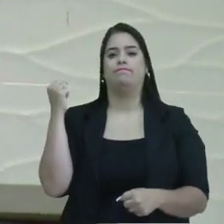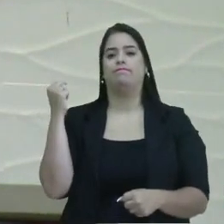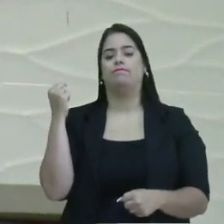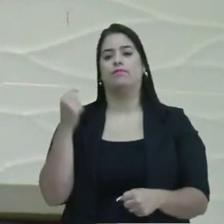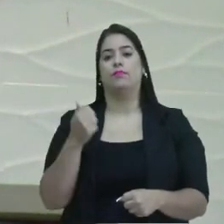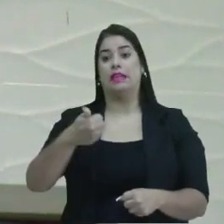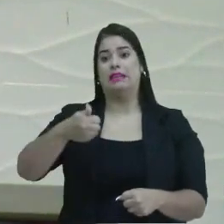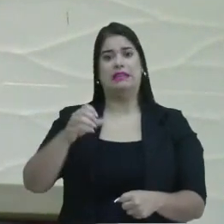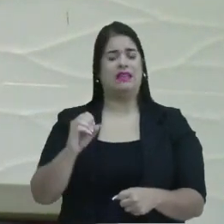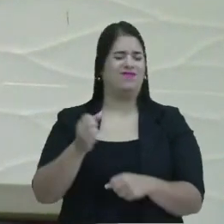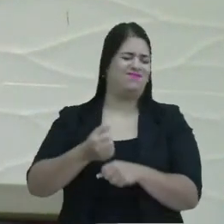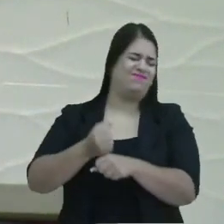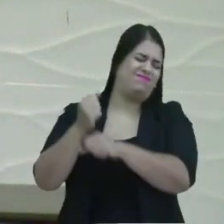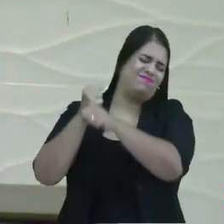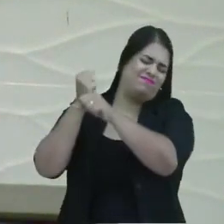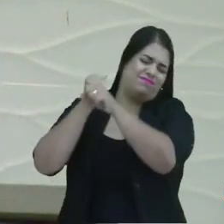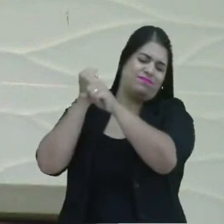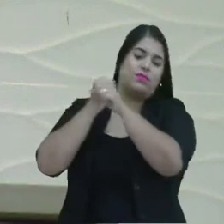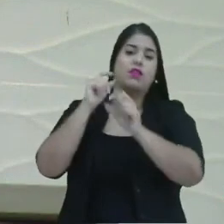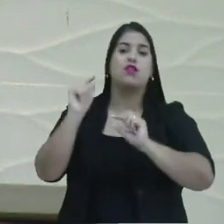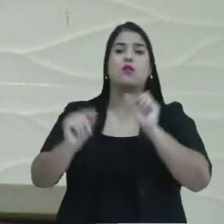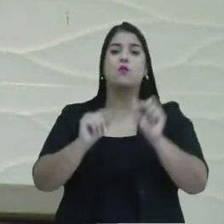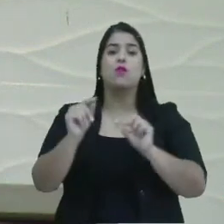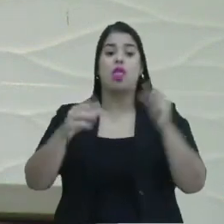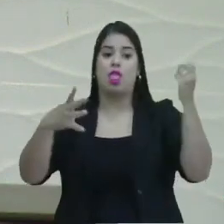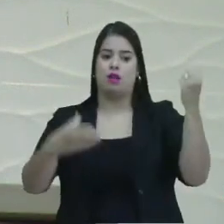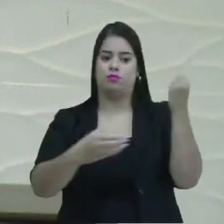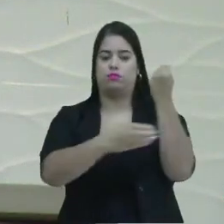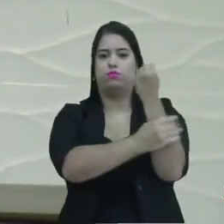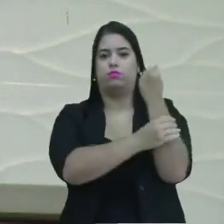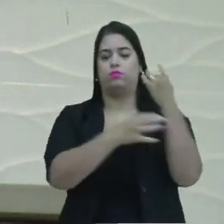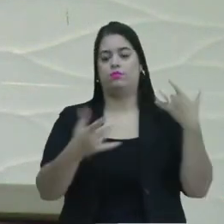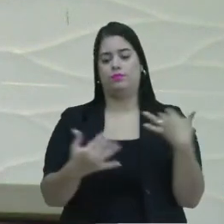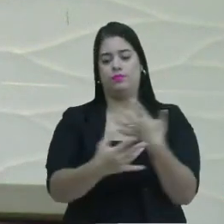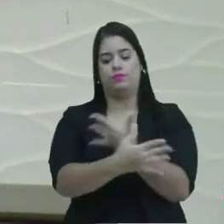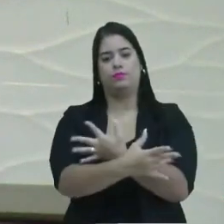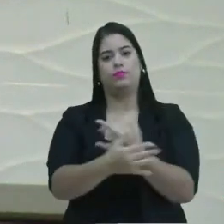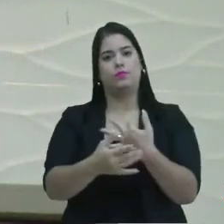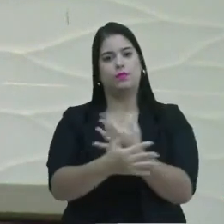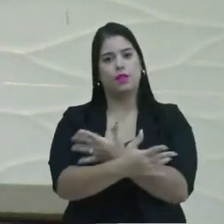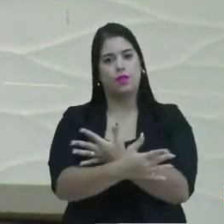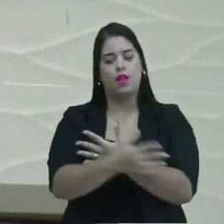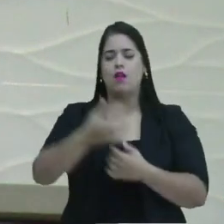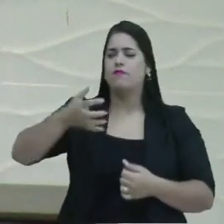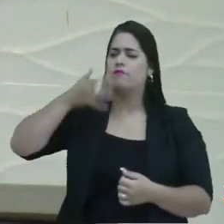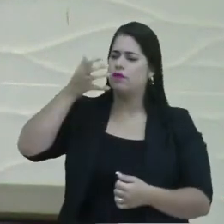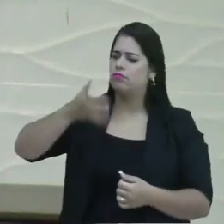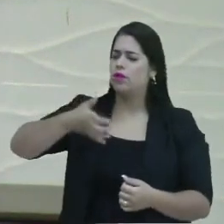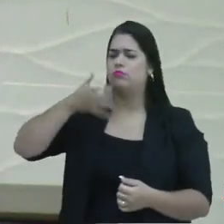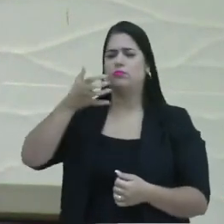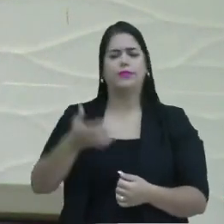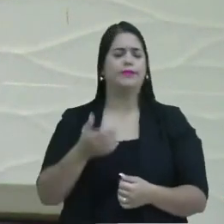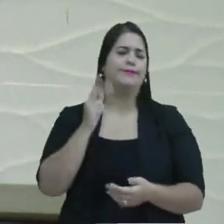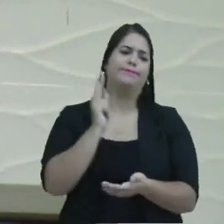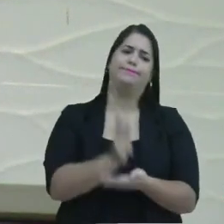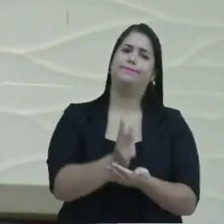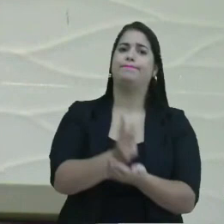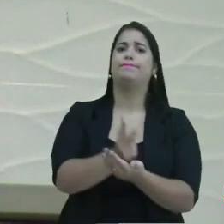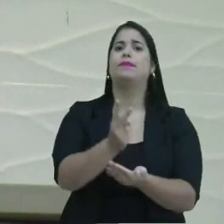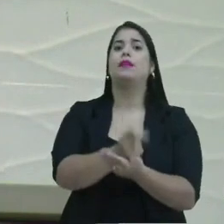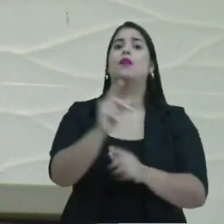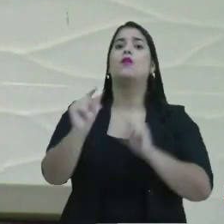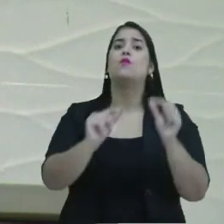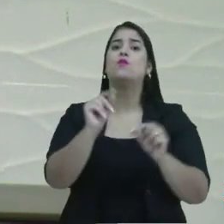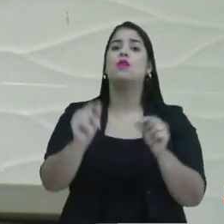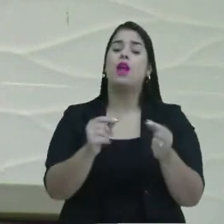décadas em nosso município, a questão da segurança no trânsito. Eu aqui tenho falado por diversas vezes e oportunidades a